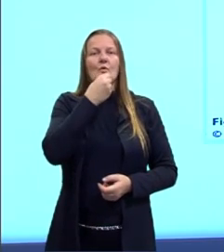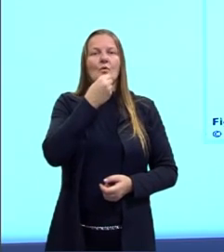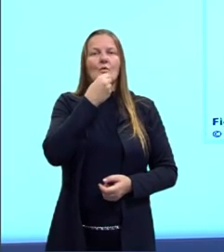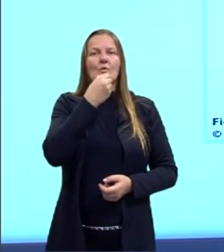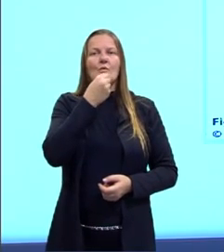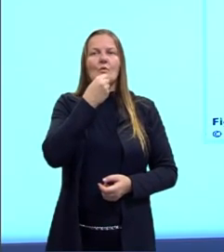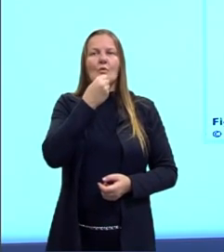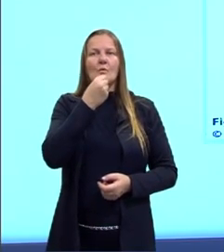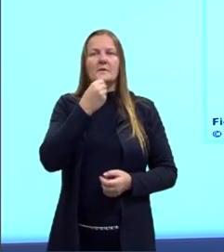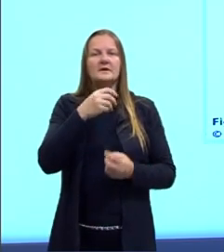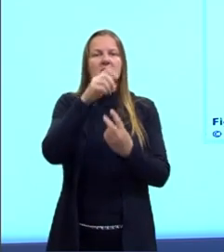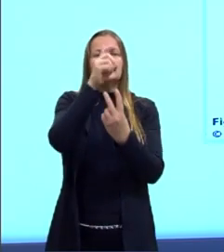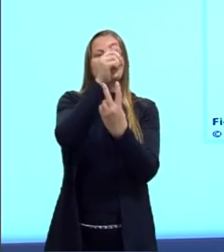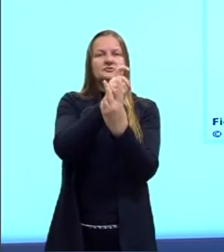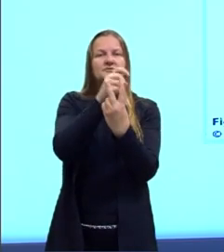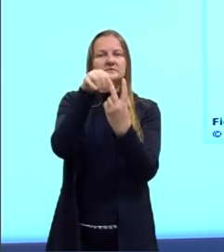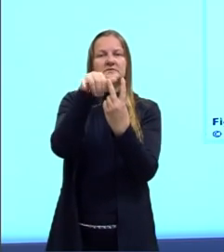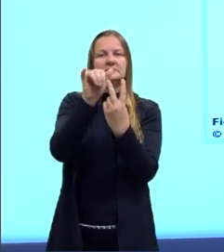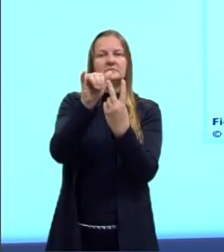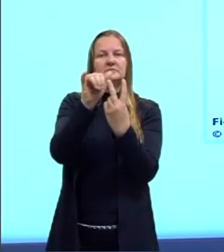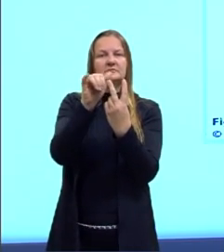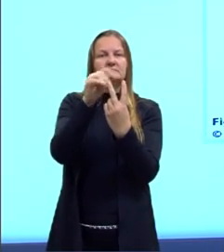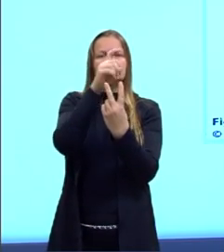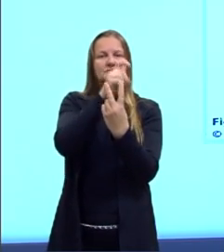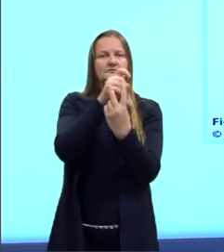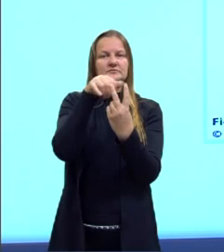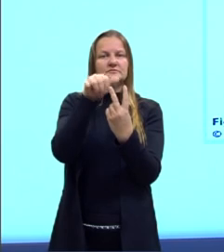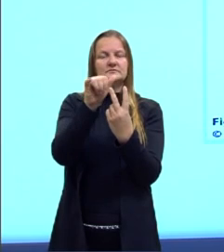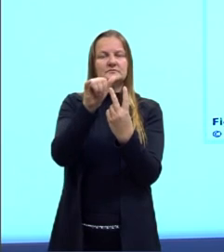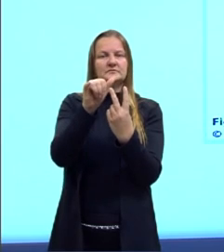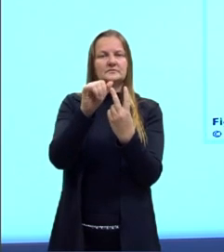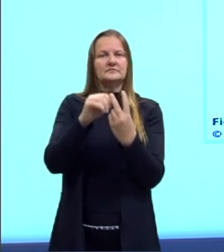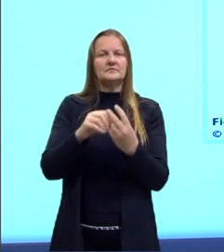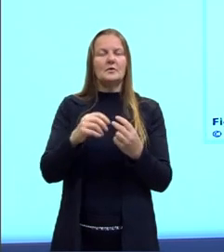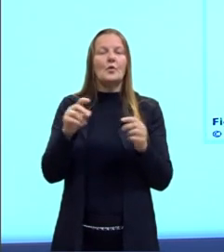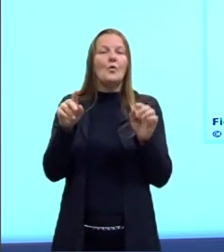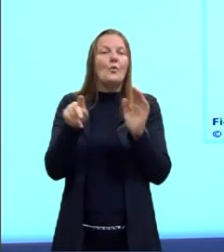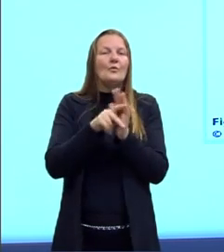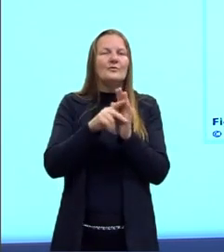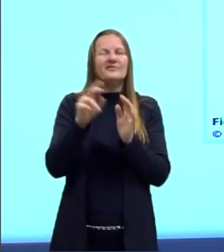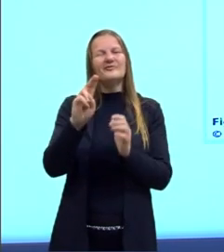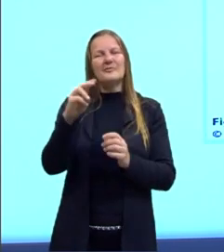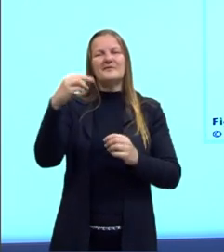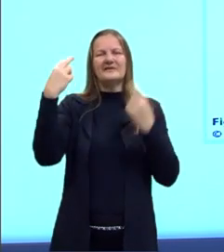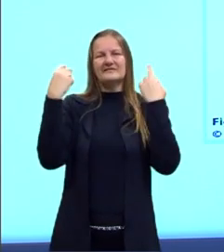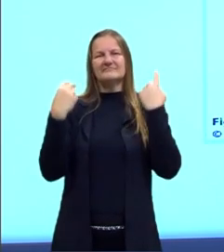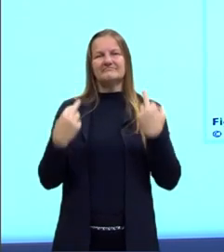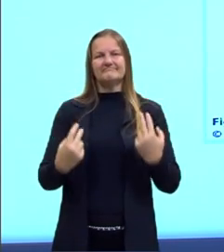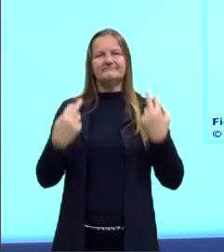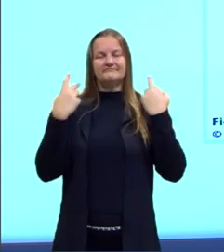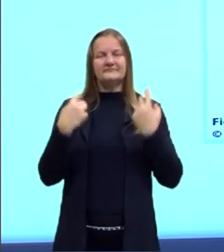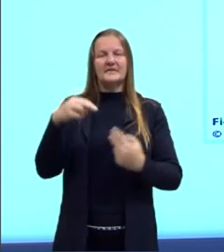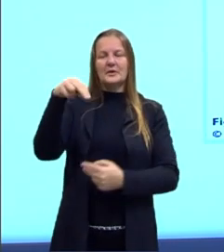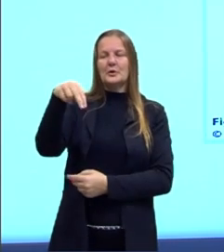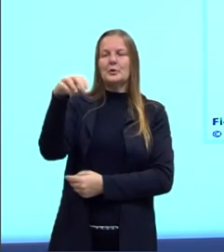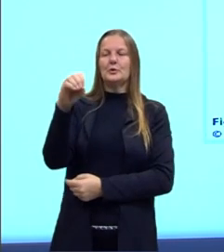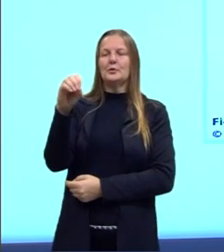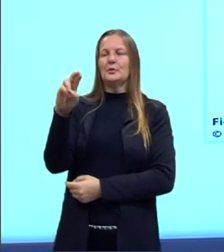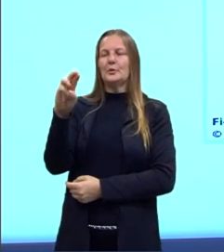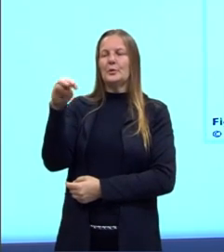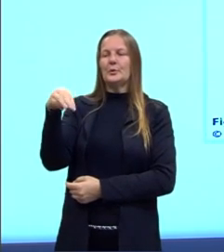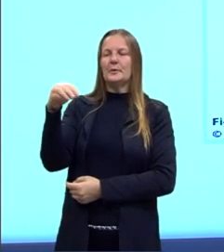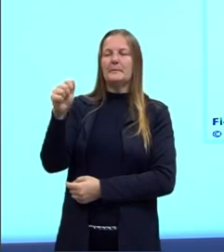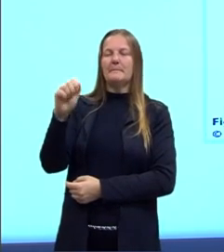normal XY aquele gênio que eu falei para vocês sry que é o fator determinante ali o